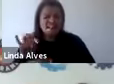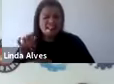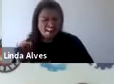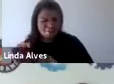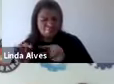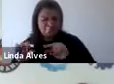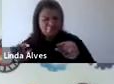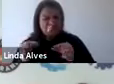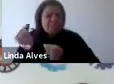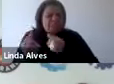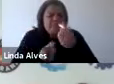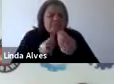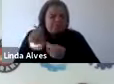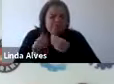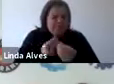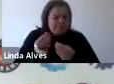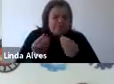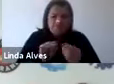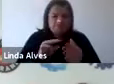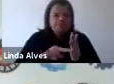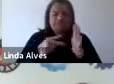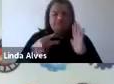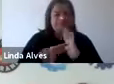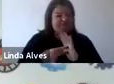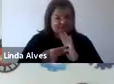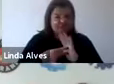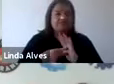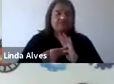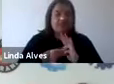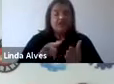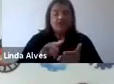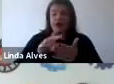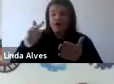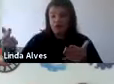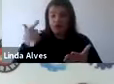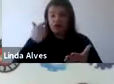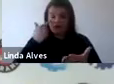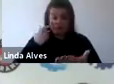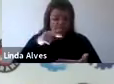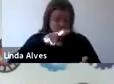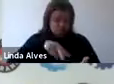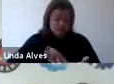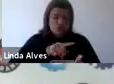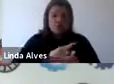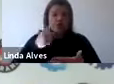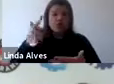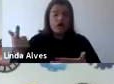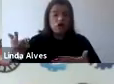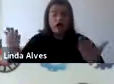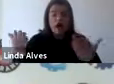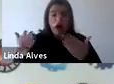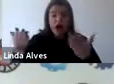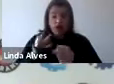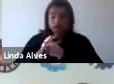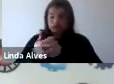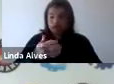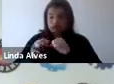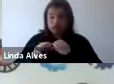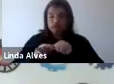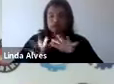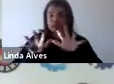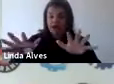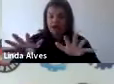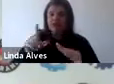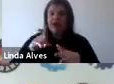hoje, que veio aqui pela Folha de São Paulo, é que nesse momento aqui da pandemia está crescendo o número